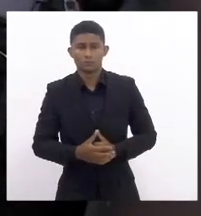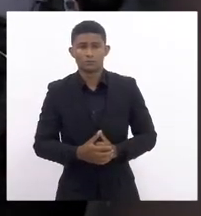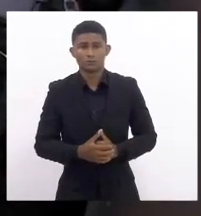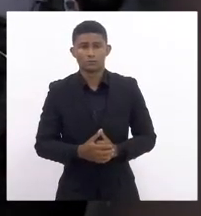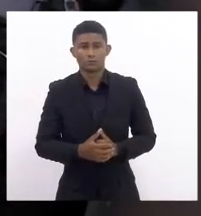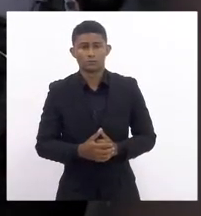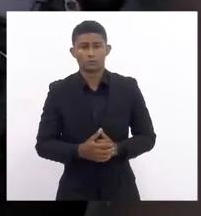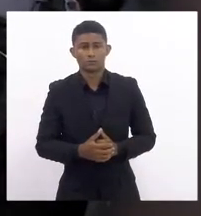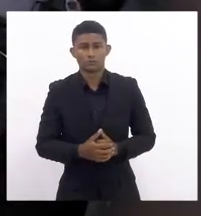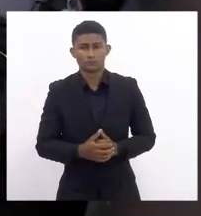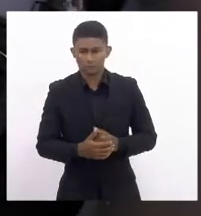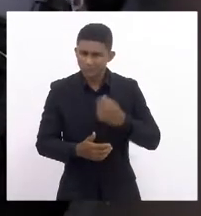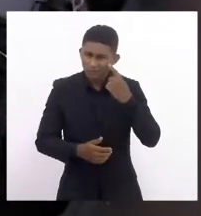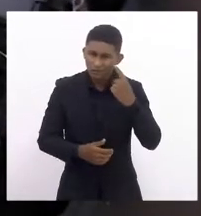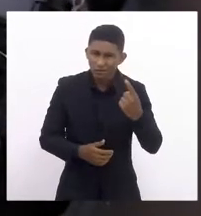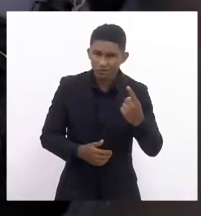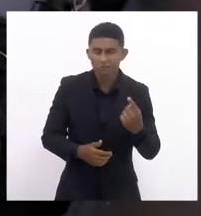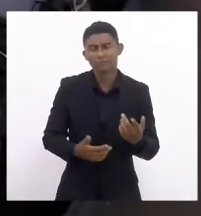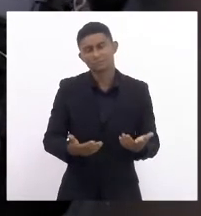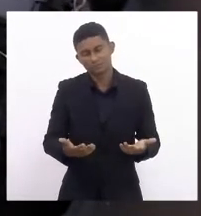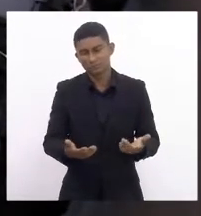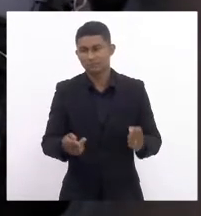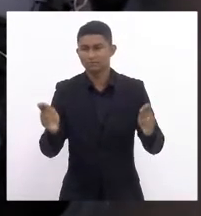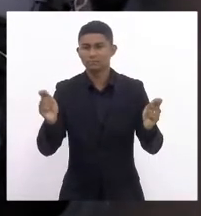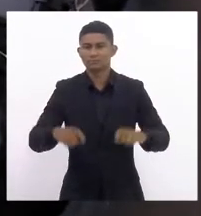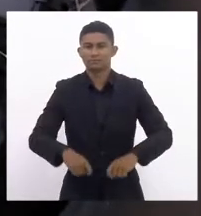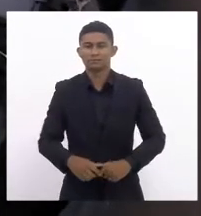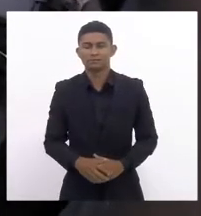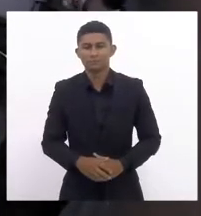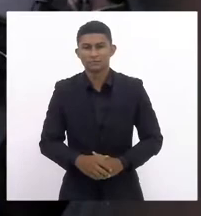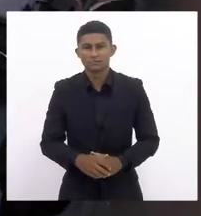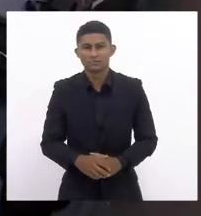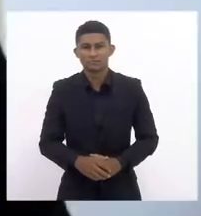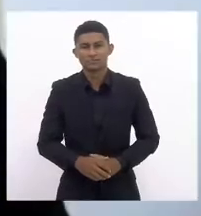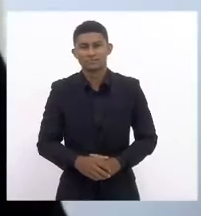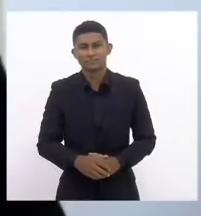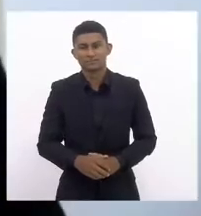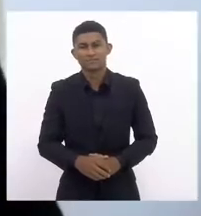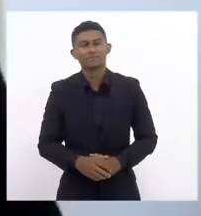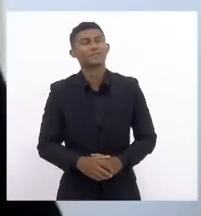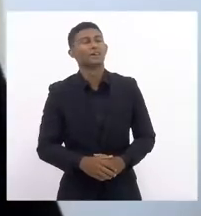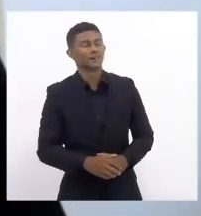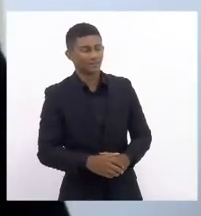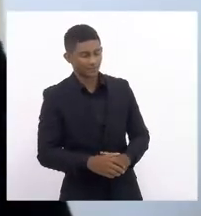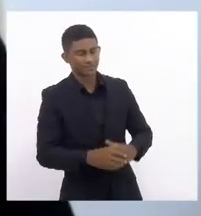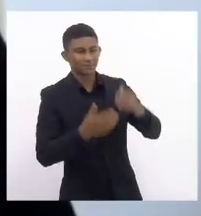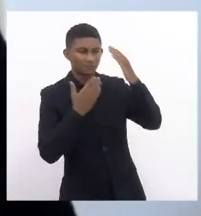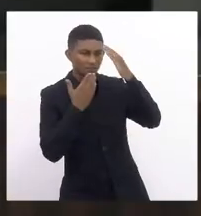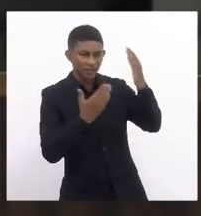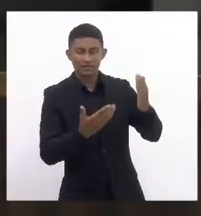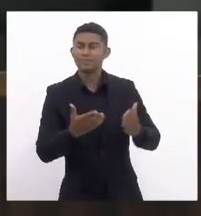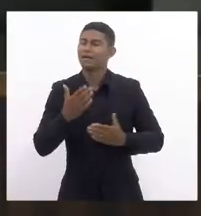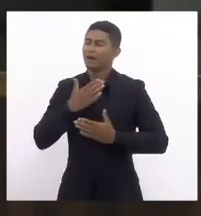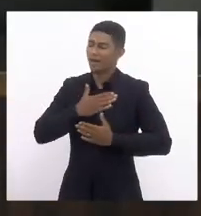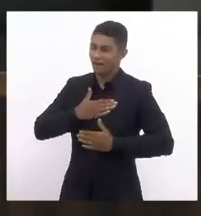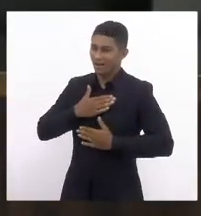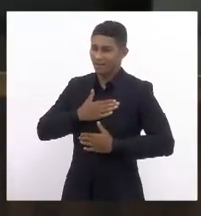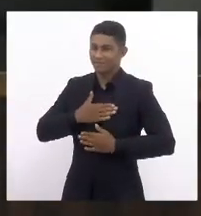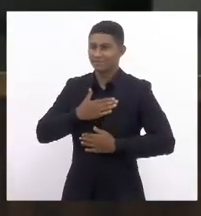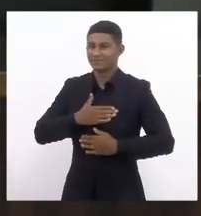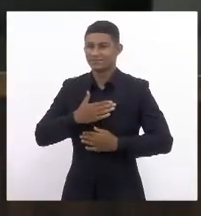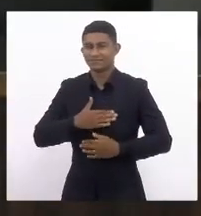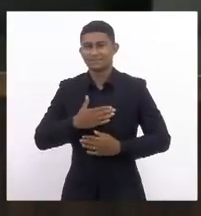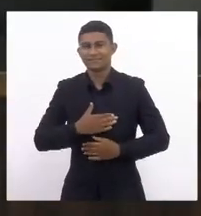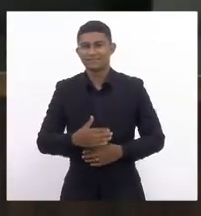Viu? Viu como é tranquilo, Samuel? Tô. Obrigado. Só ter calma. Orar e vigiar.